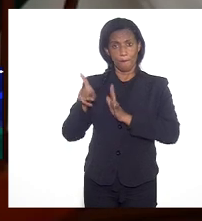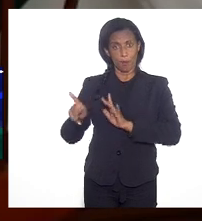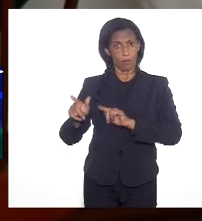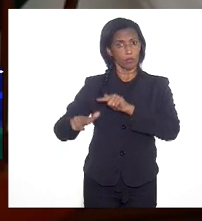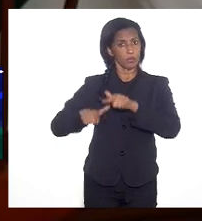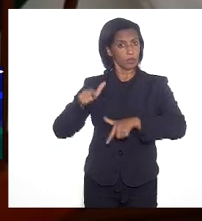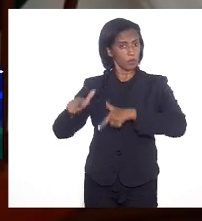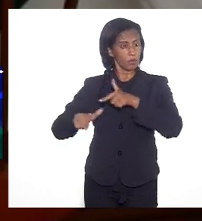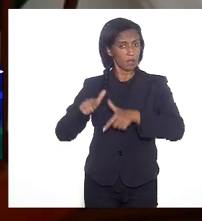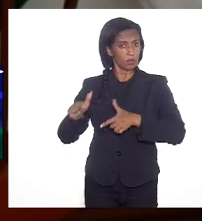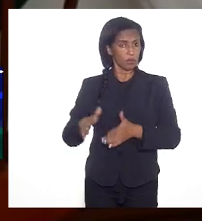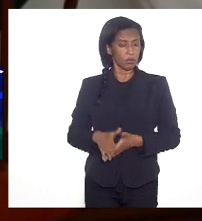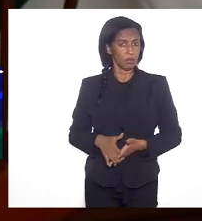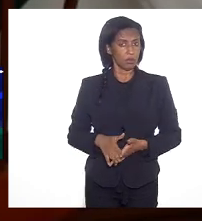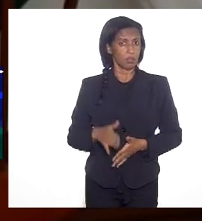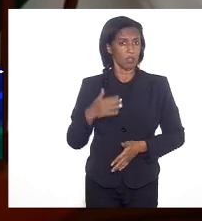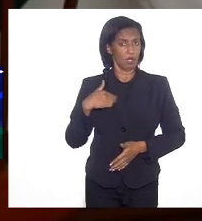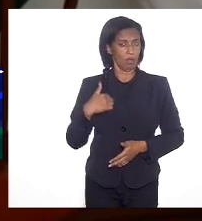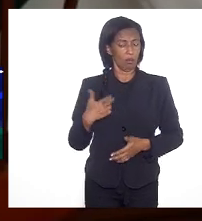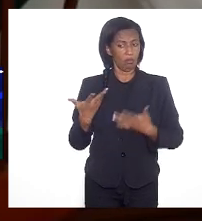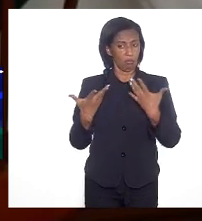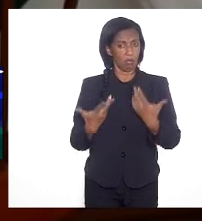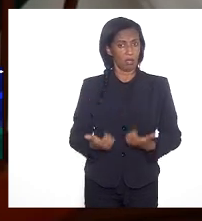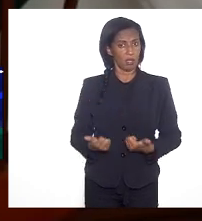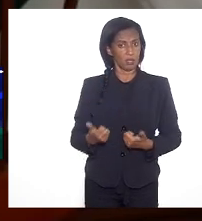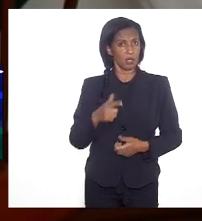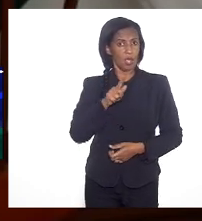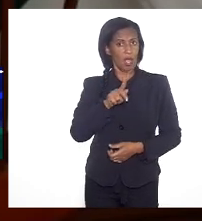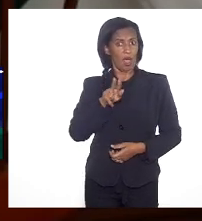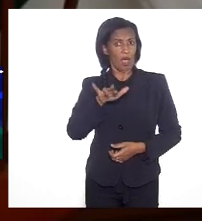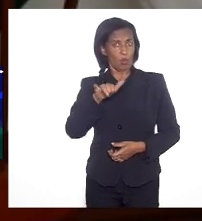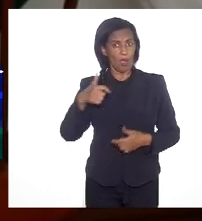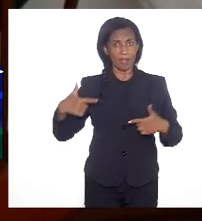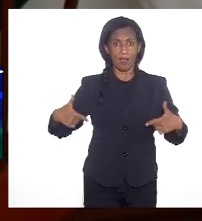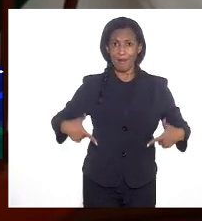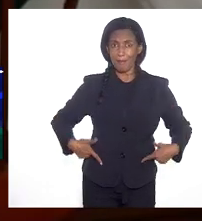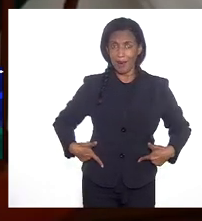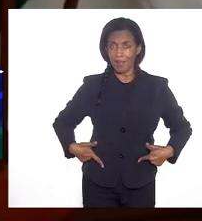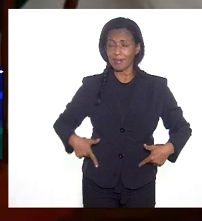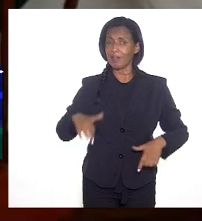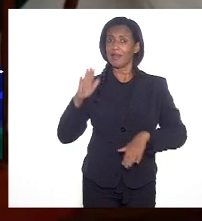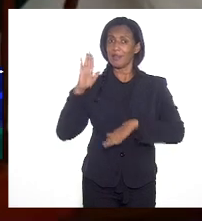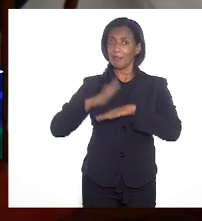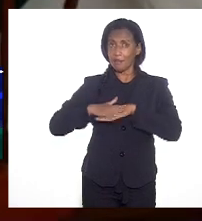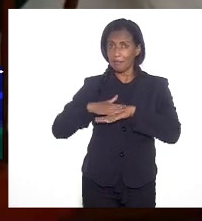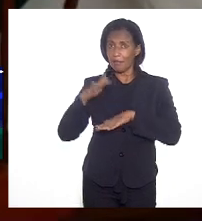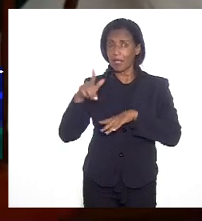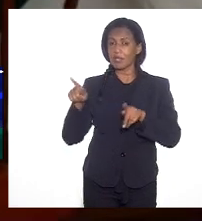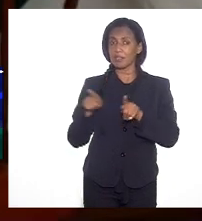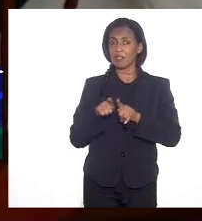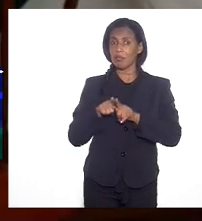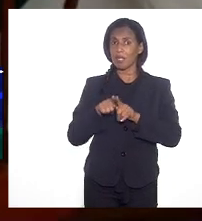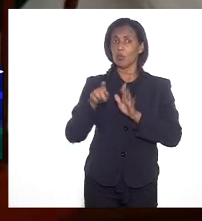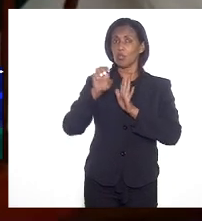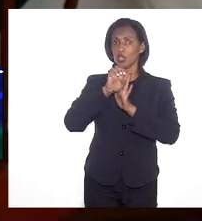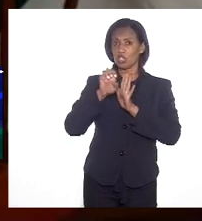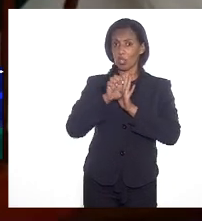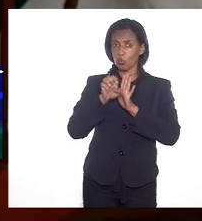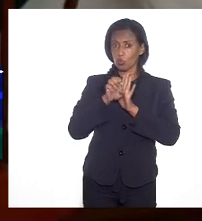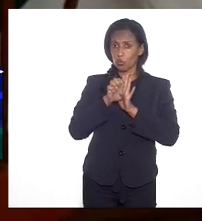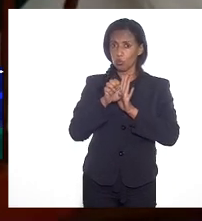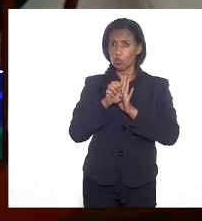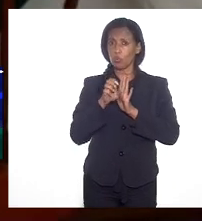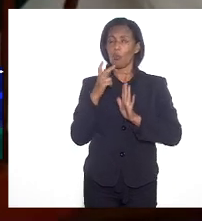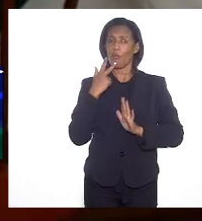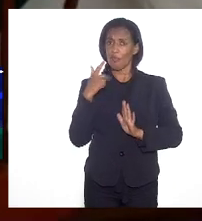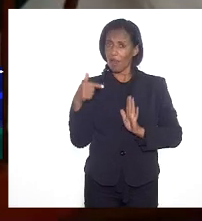exemplo, sou a favor da guarda municipal armada e mais do que isso. O próprio Estatuto do Desarmamento fala disso.